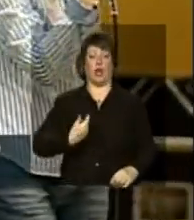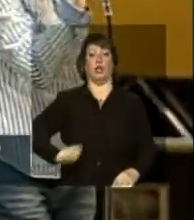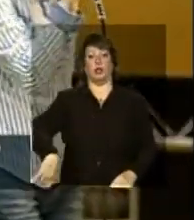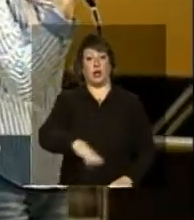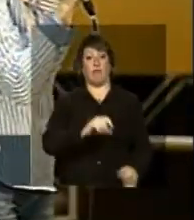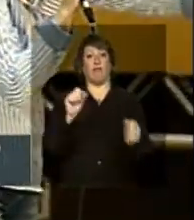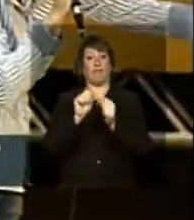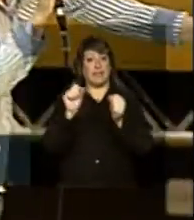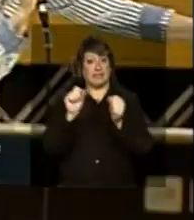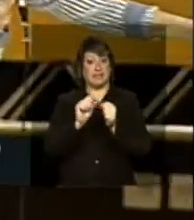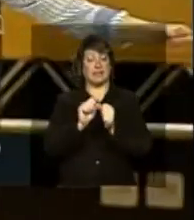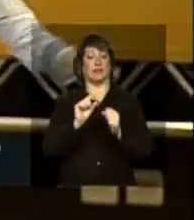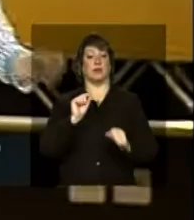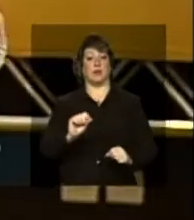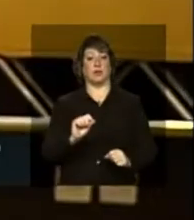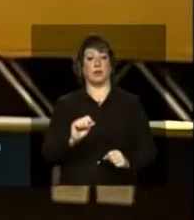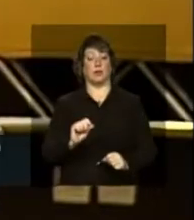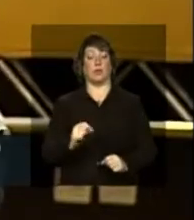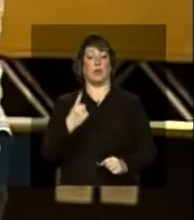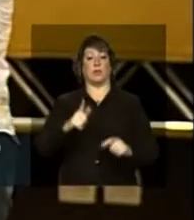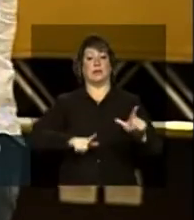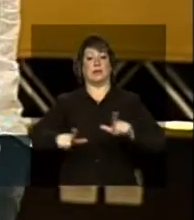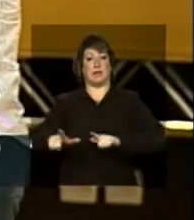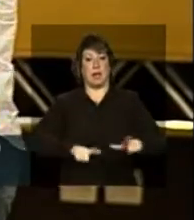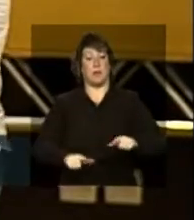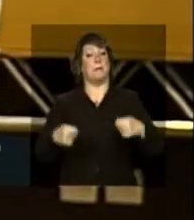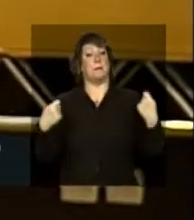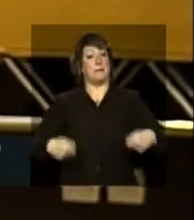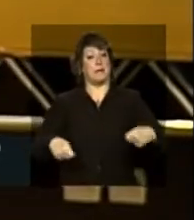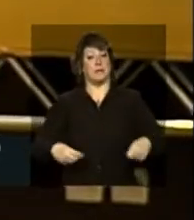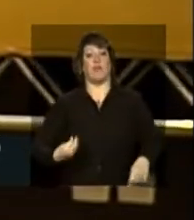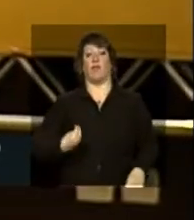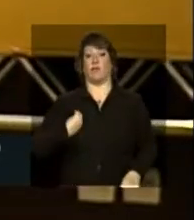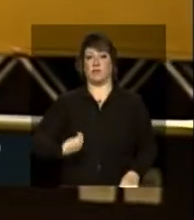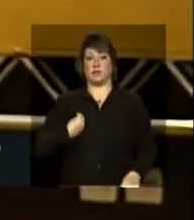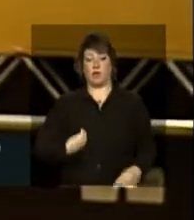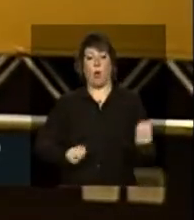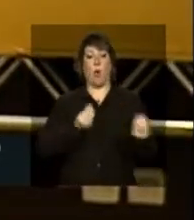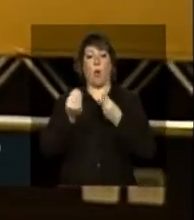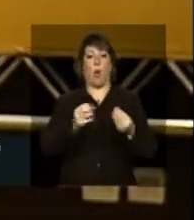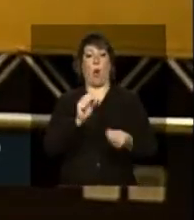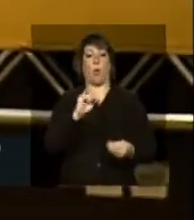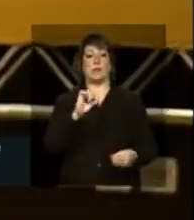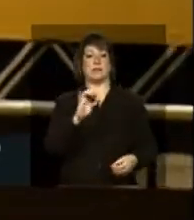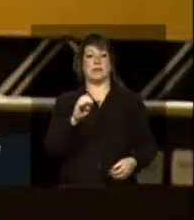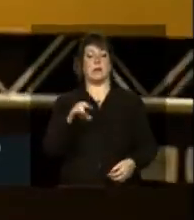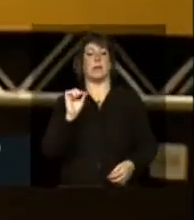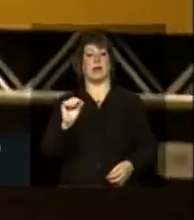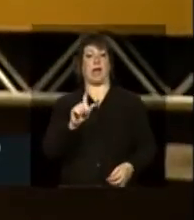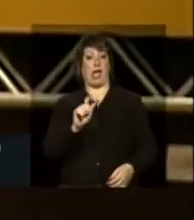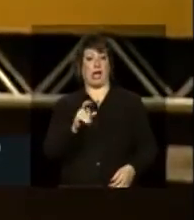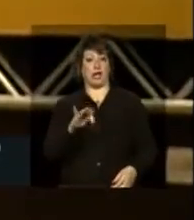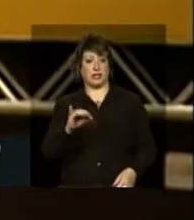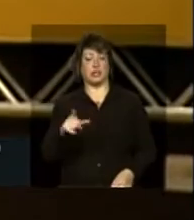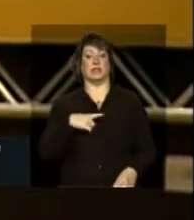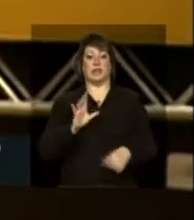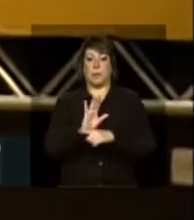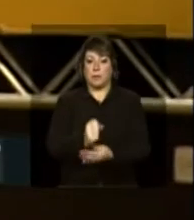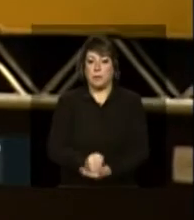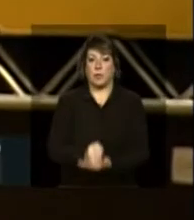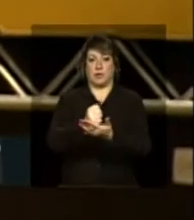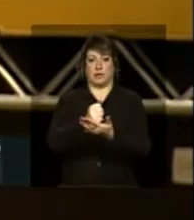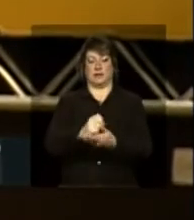uma estrutura que tem que funcionar como um sistema de garantias e